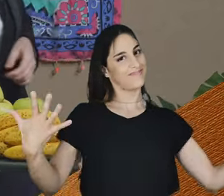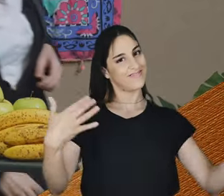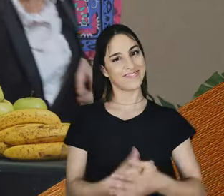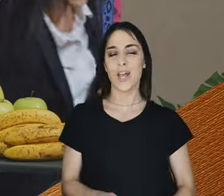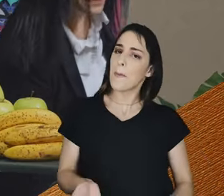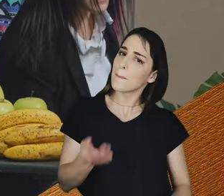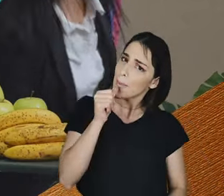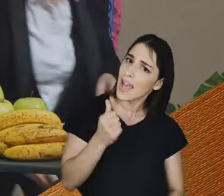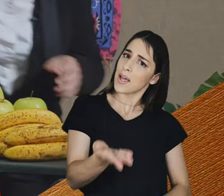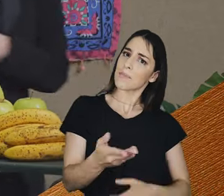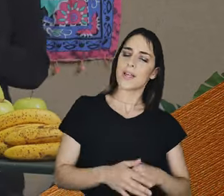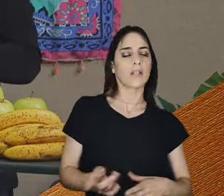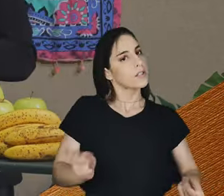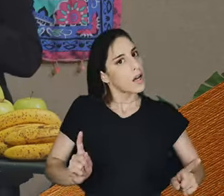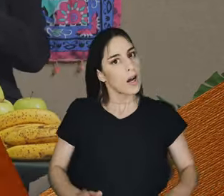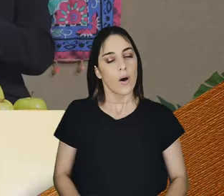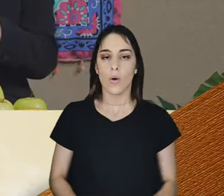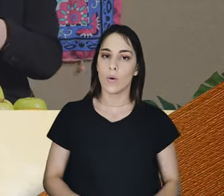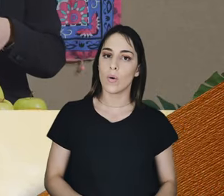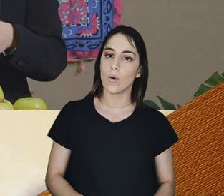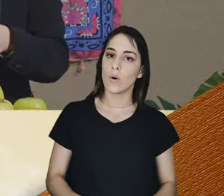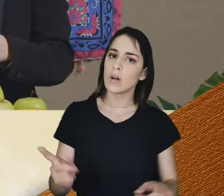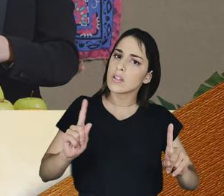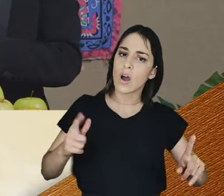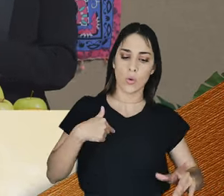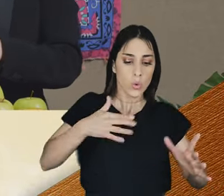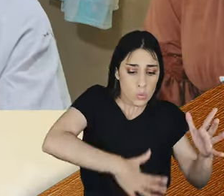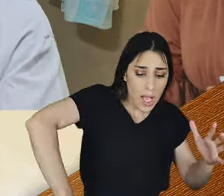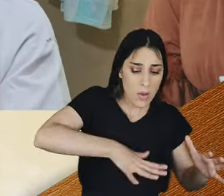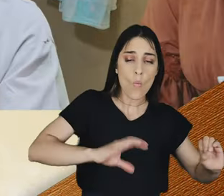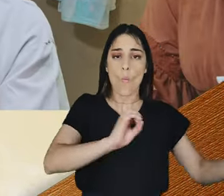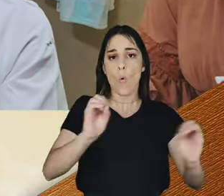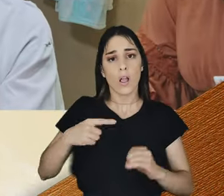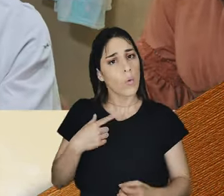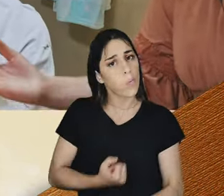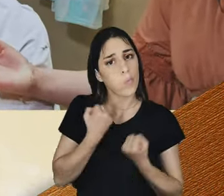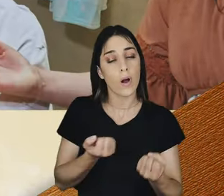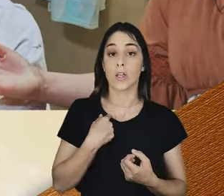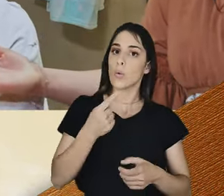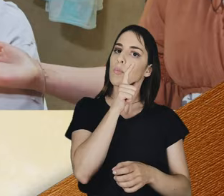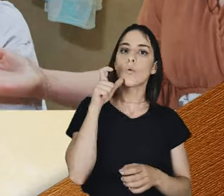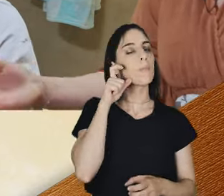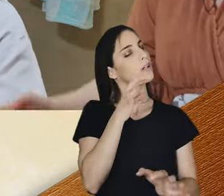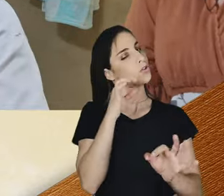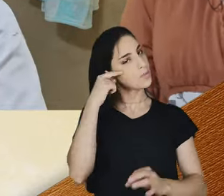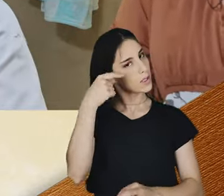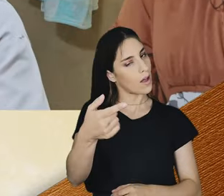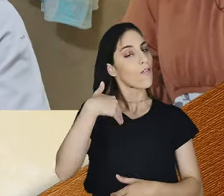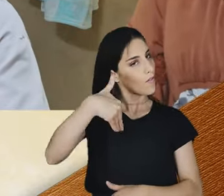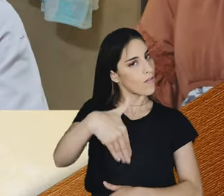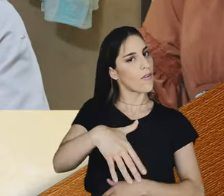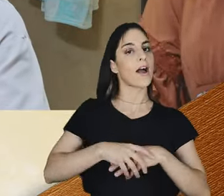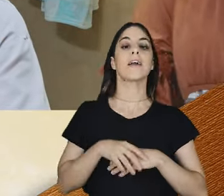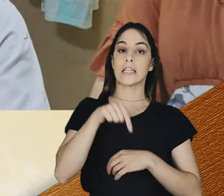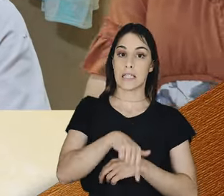Ricardo, bebe o teu. Não. Não? Pronto. Não, porque lá está, não tenho espaço, não consigo. Promete ser muito especial este momento de culinária de hoje.